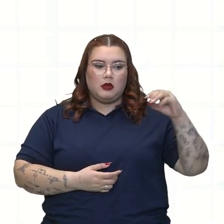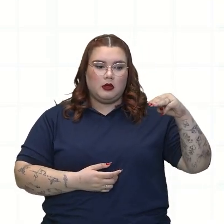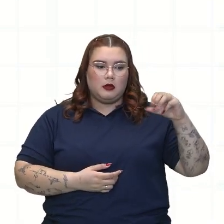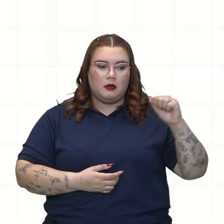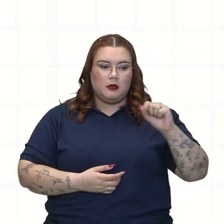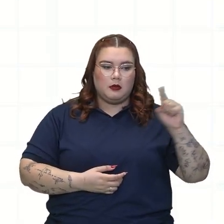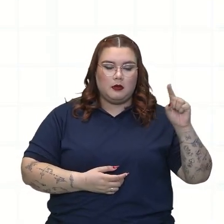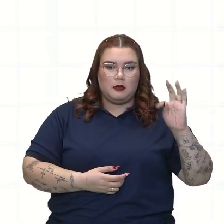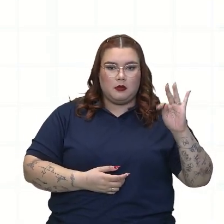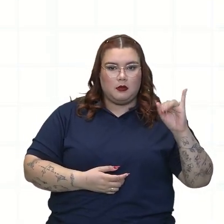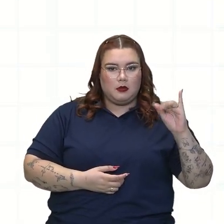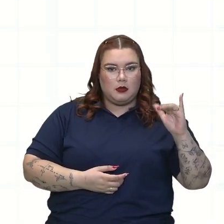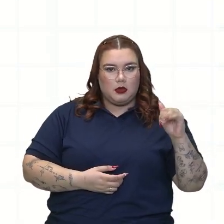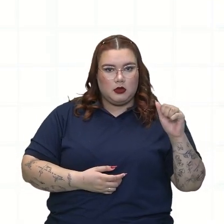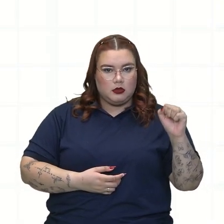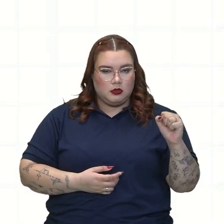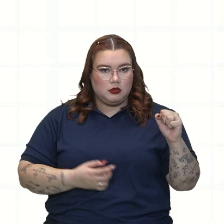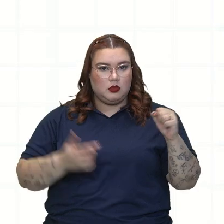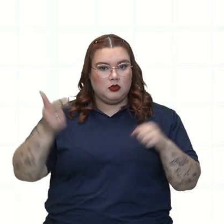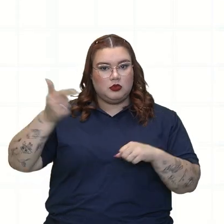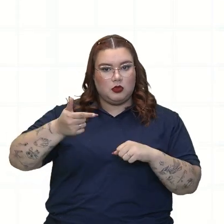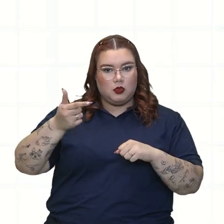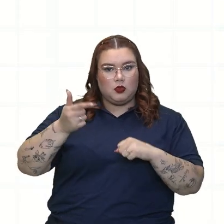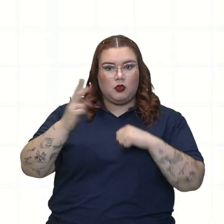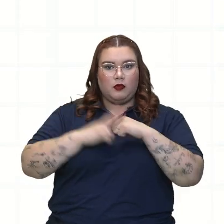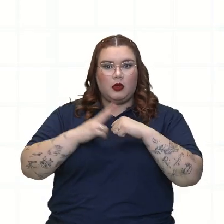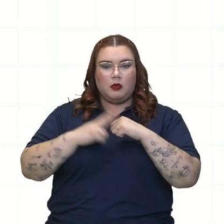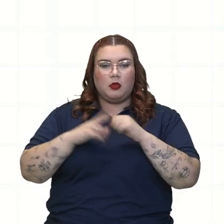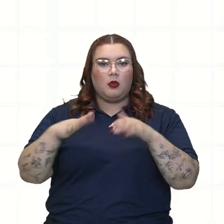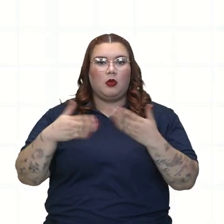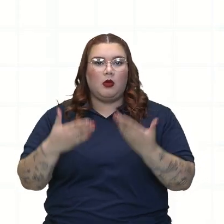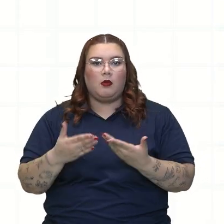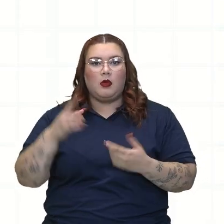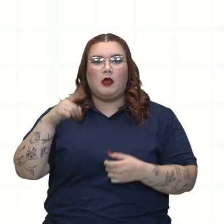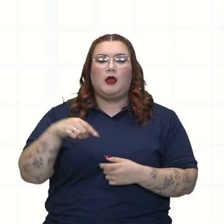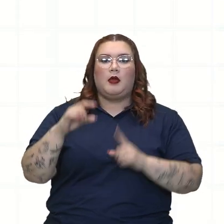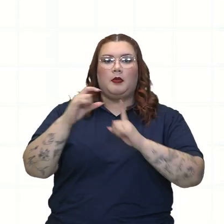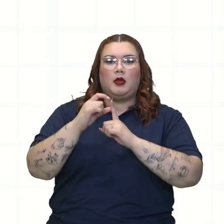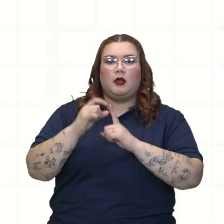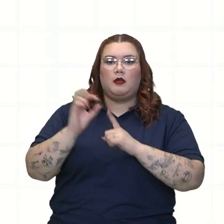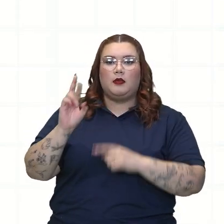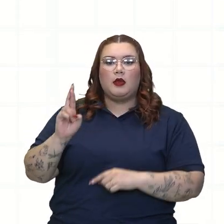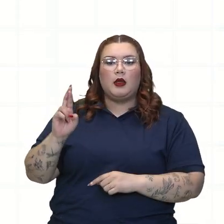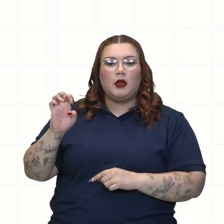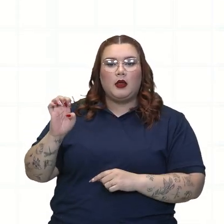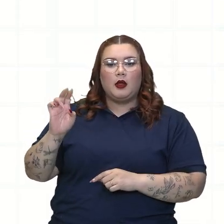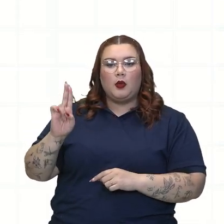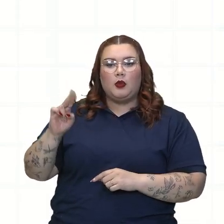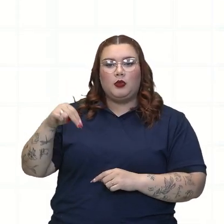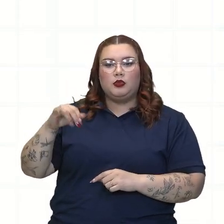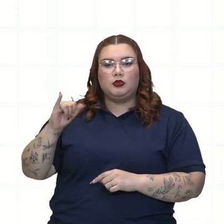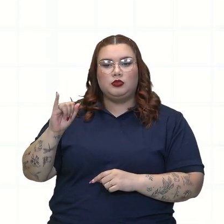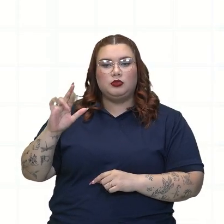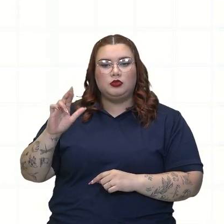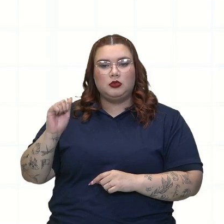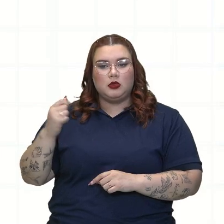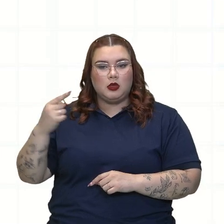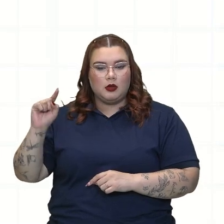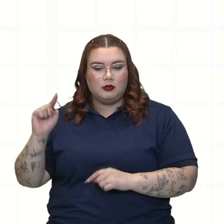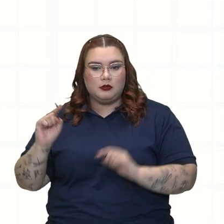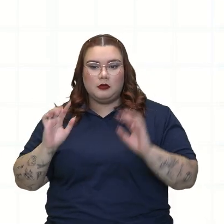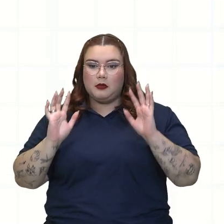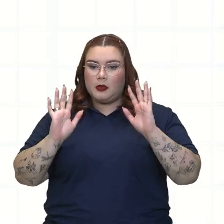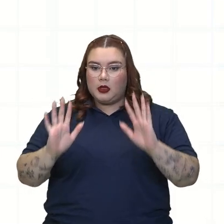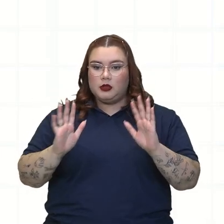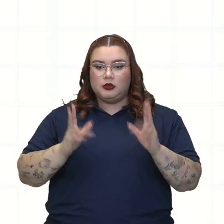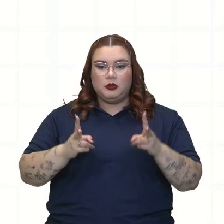oração. E aí o segundo verbo é reunirá, tá bem aqui. E aí, gente, nota